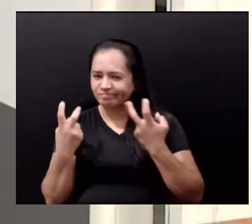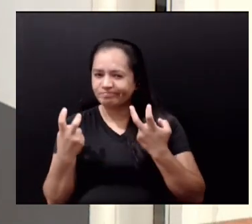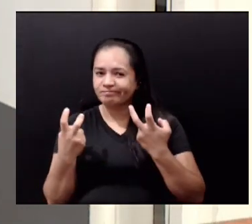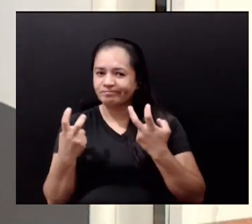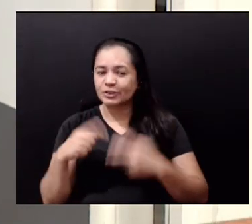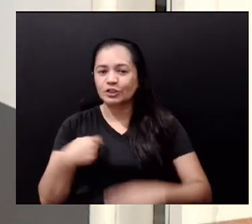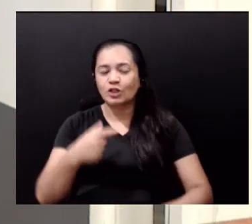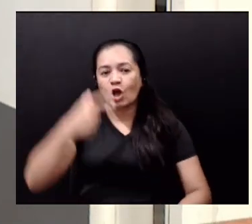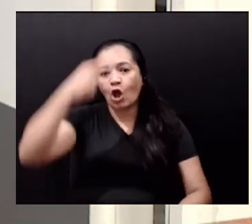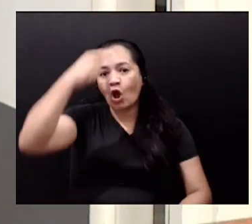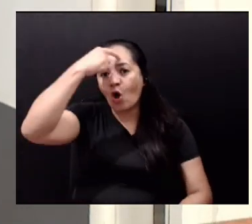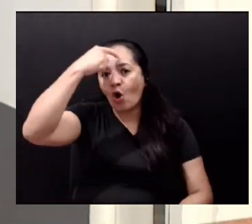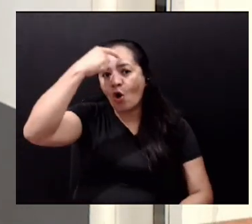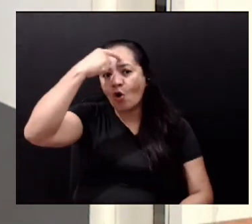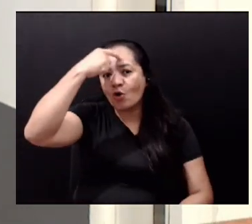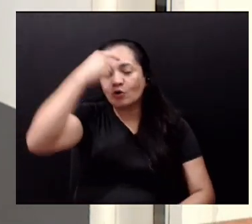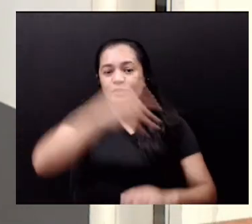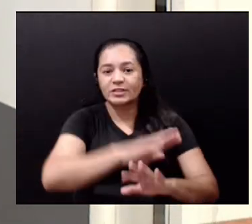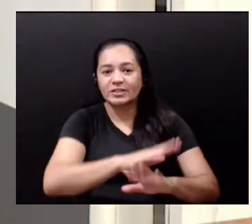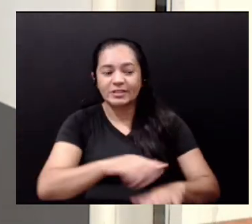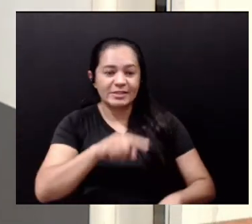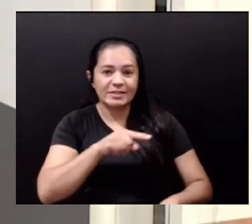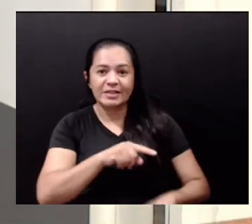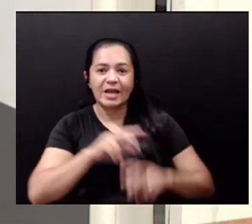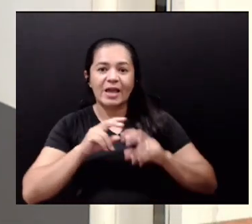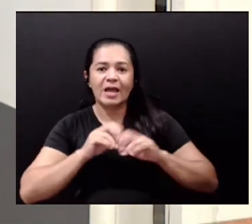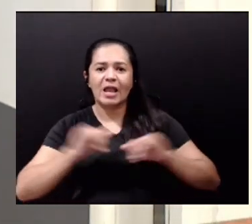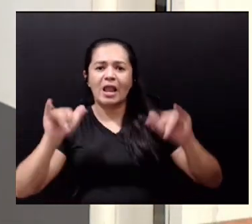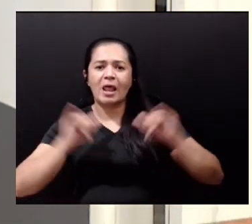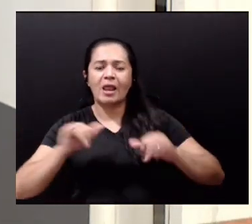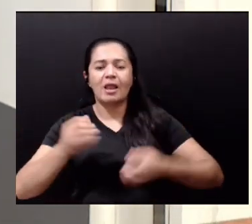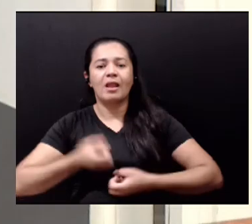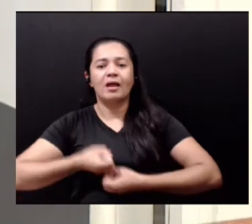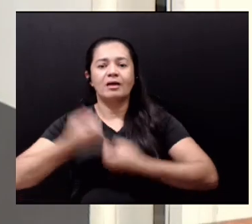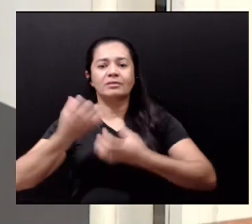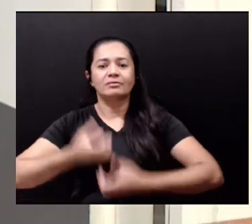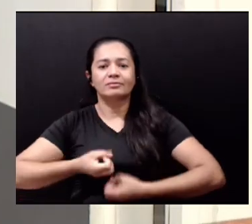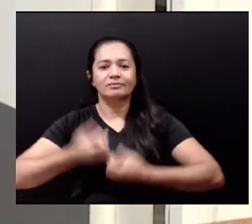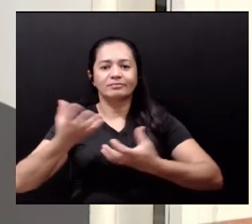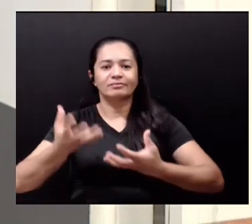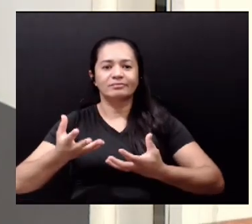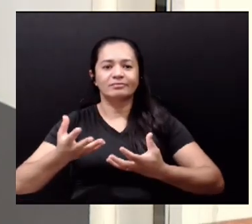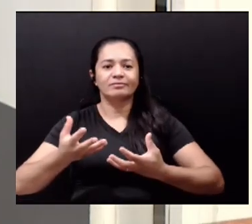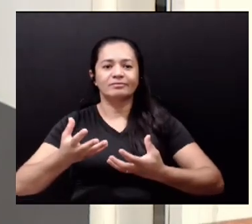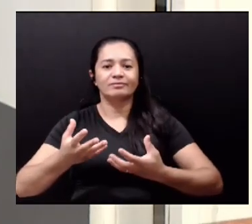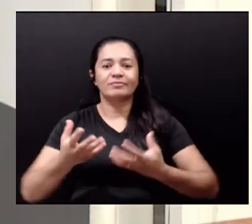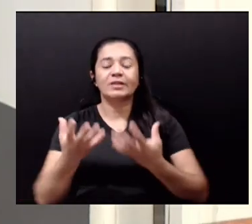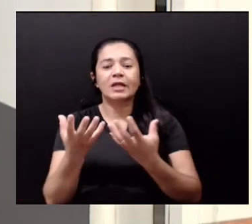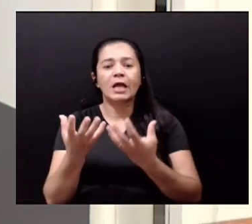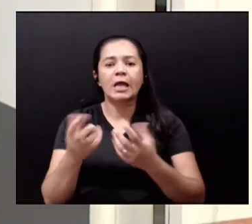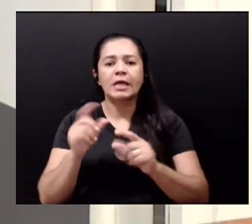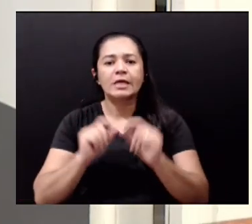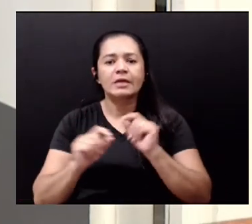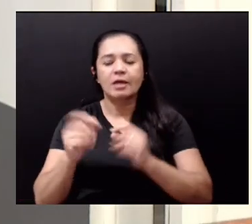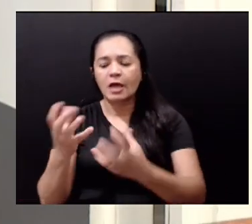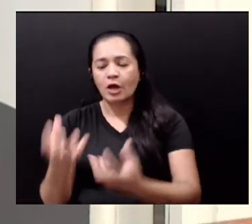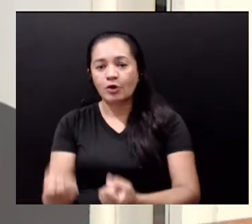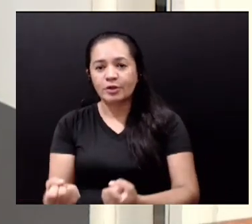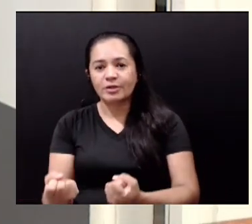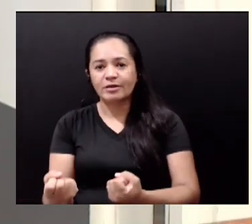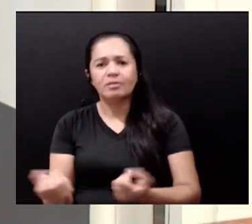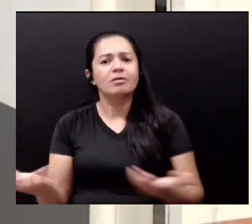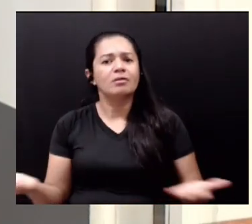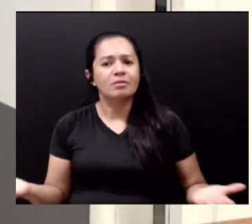elas vão gritar, né, expressar isso, e quem vai acolher, né? Então, a gente precisa fazer um trabalho com